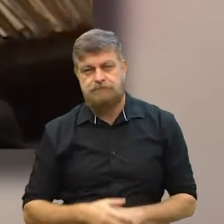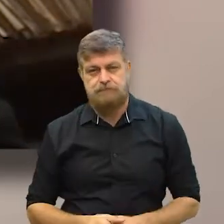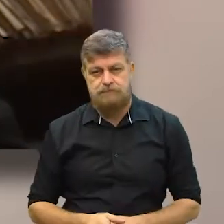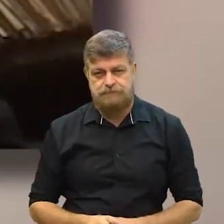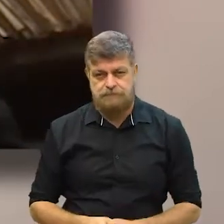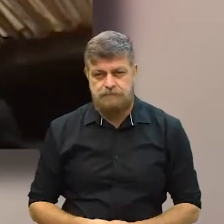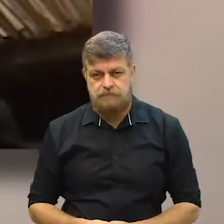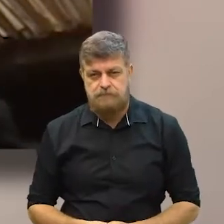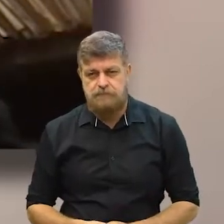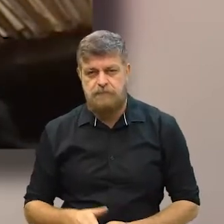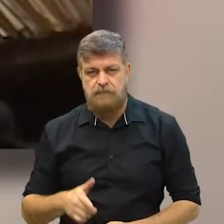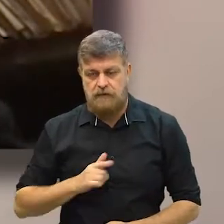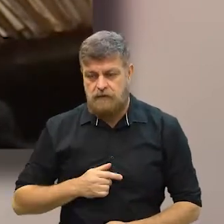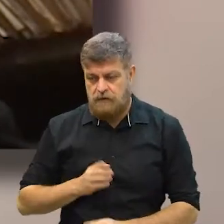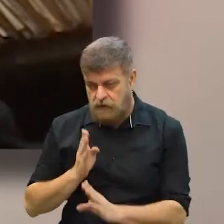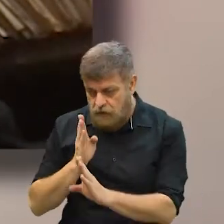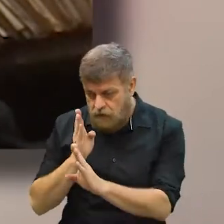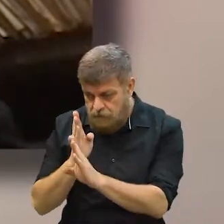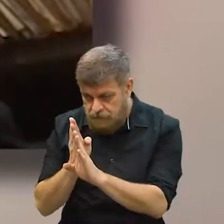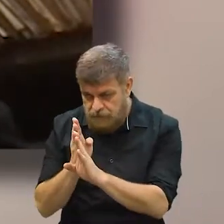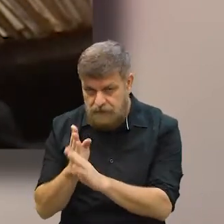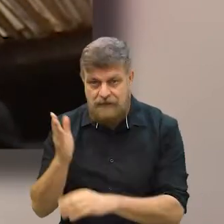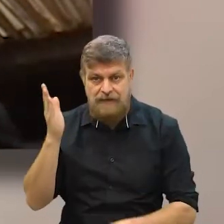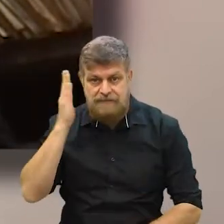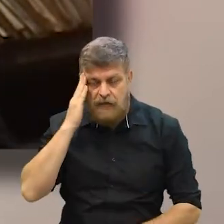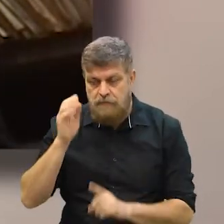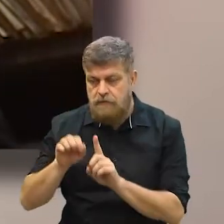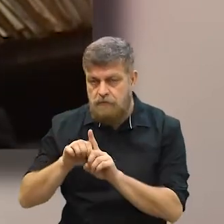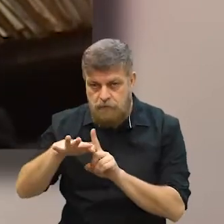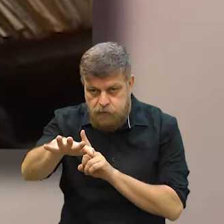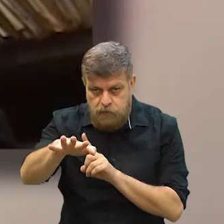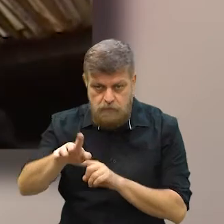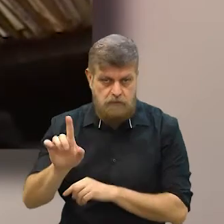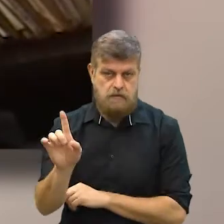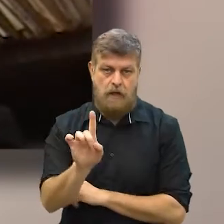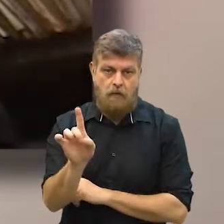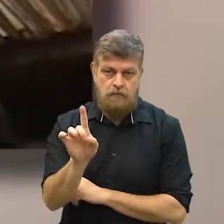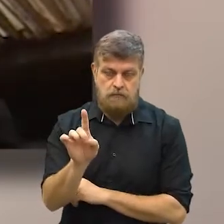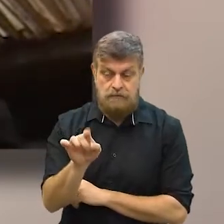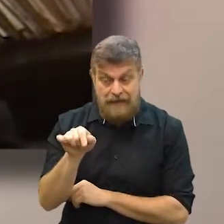I é igual a I. Indetectável é igual a intransmissível.